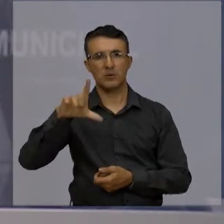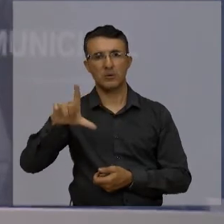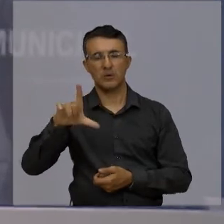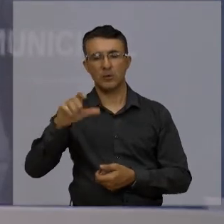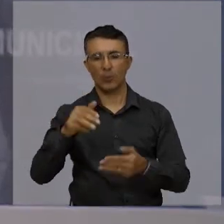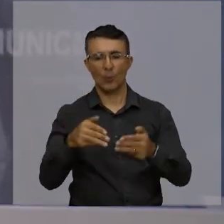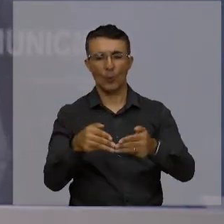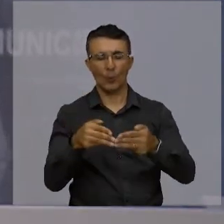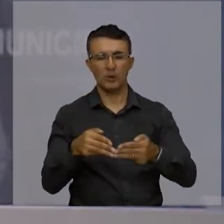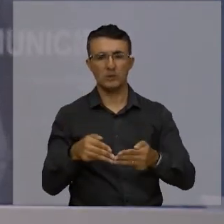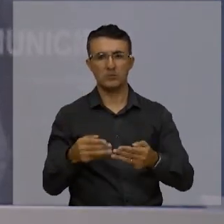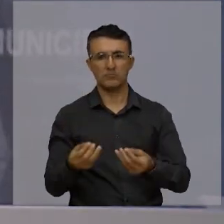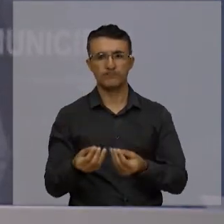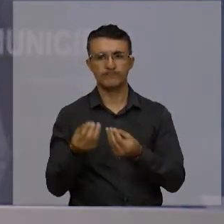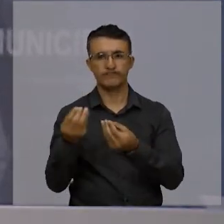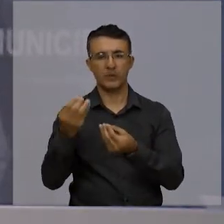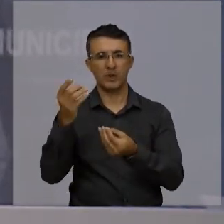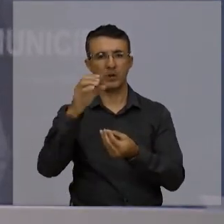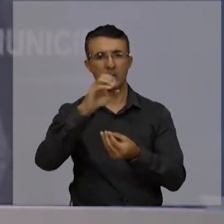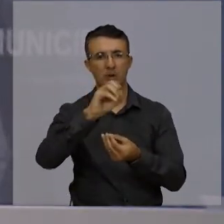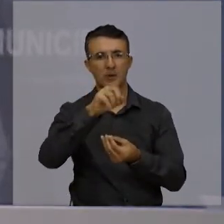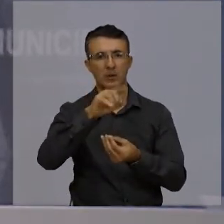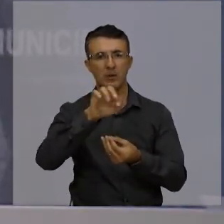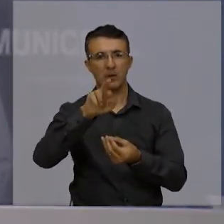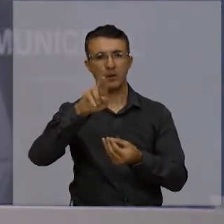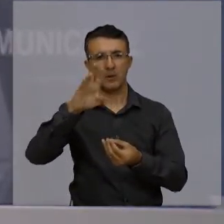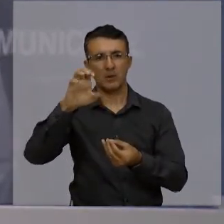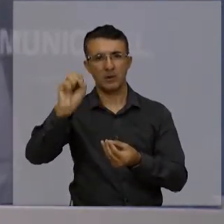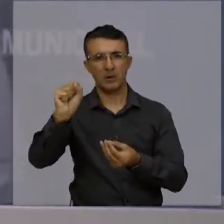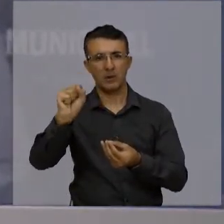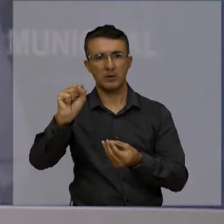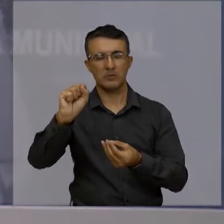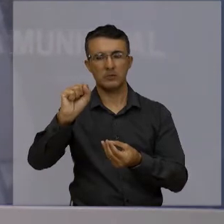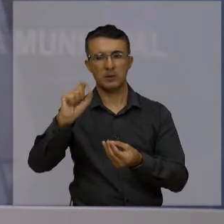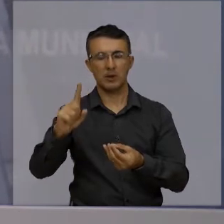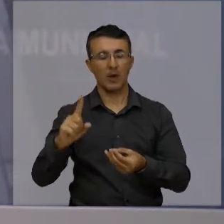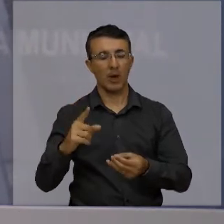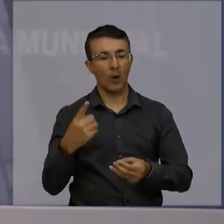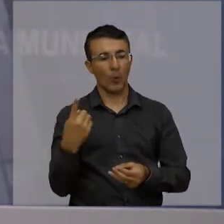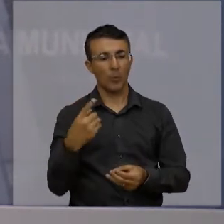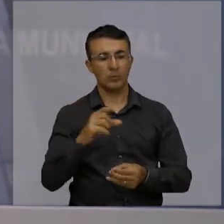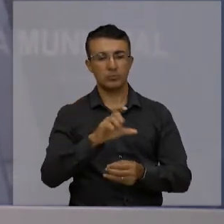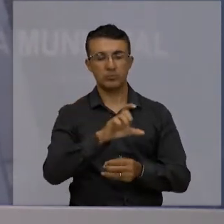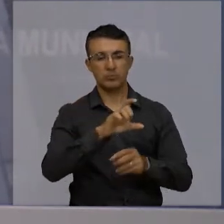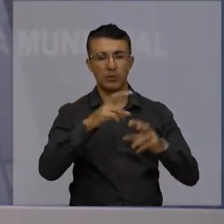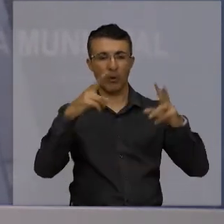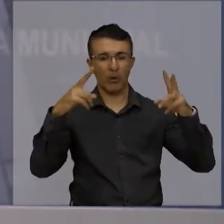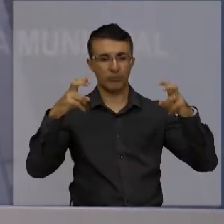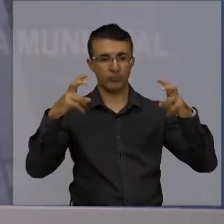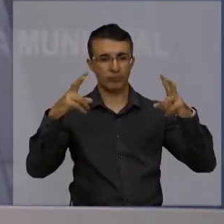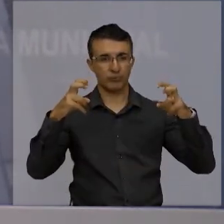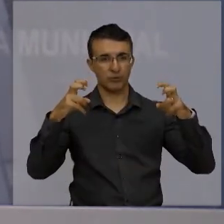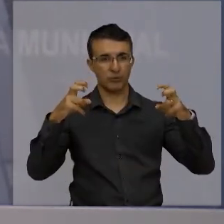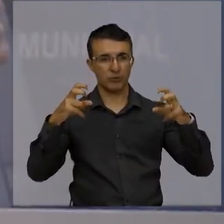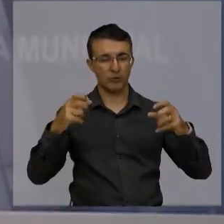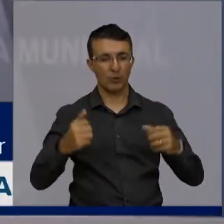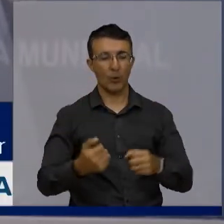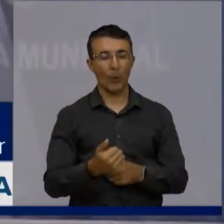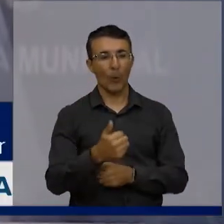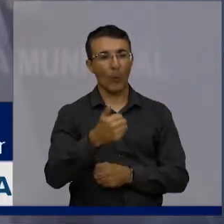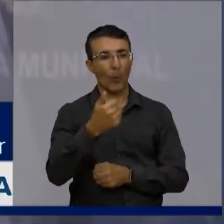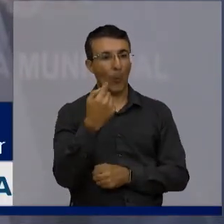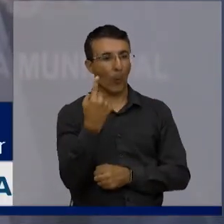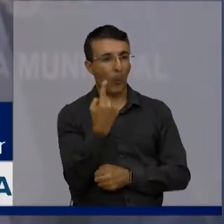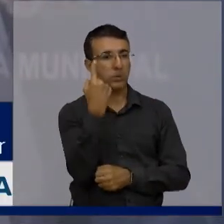Silva. Como o vereador Tomás falou, é um assunto que é unanimidade nessa casa e em São José dos Campos, né? Quando o